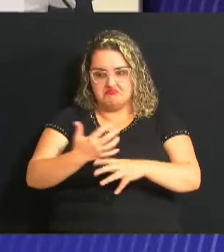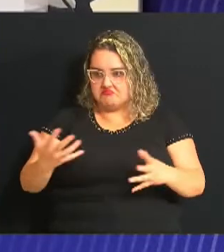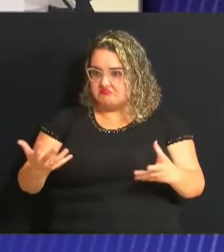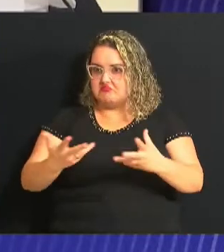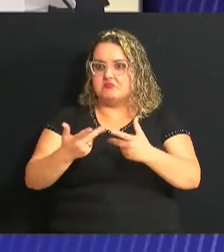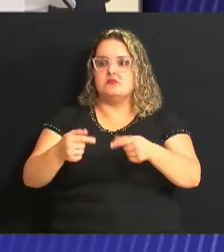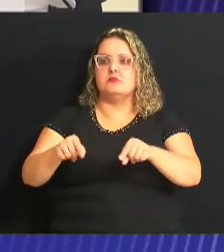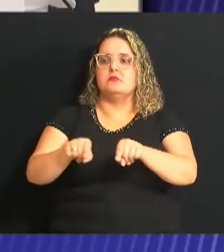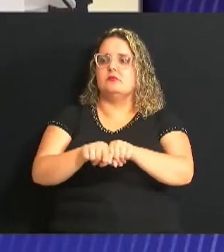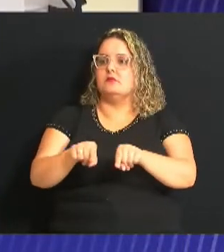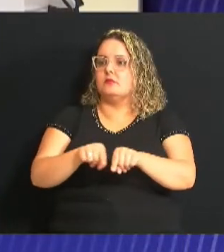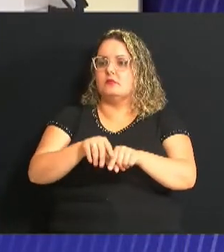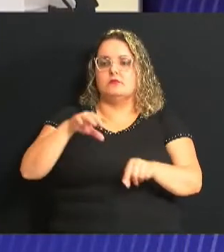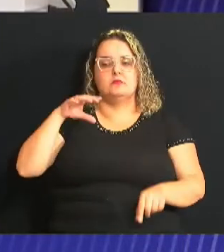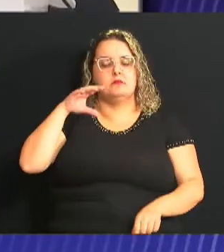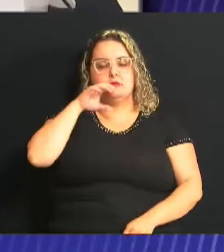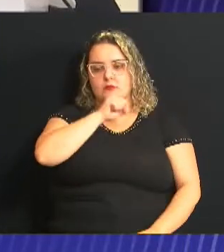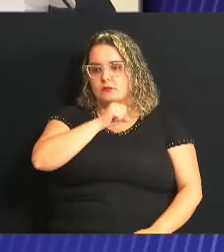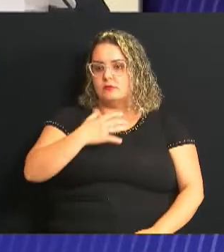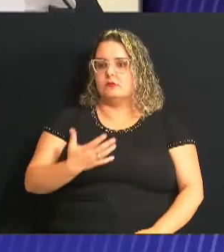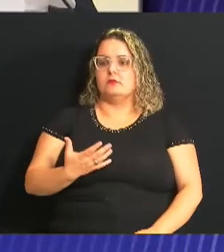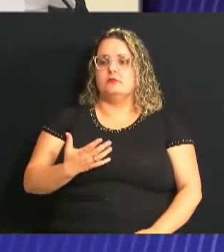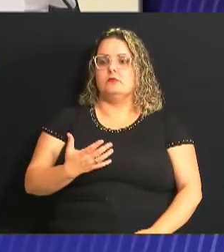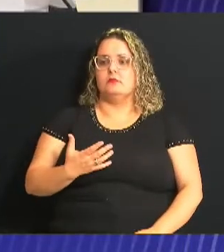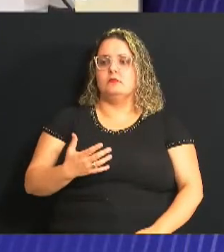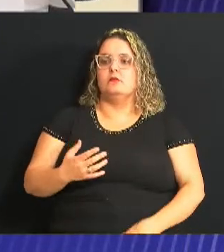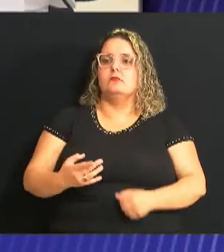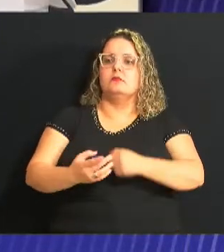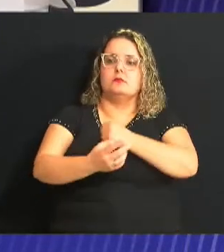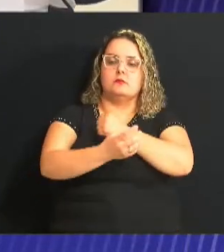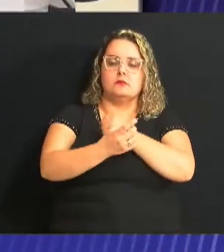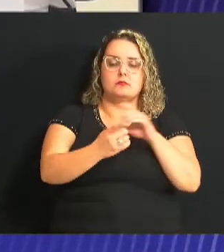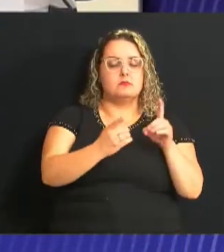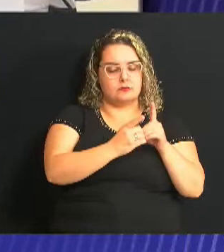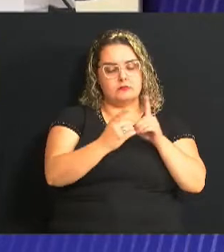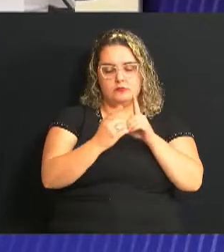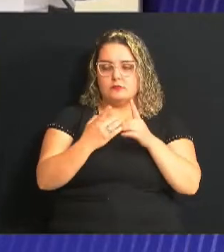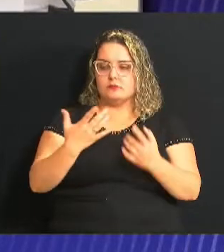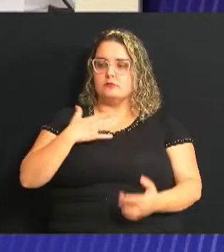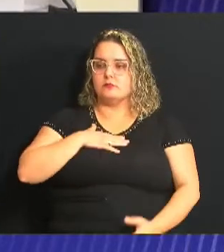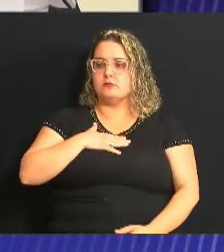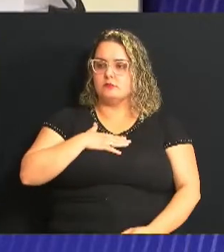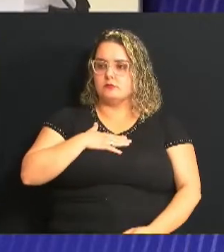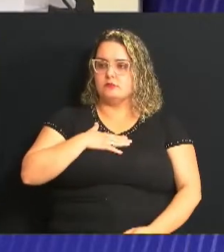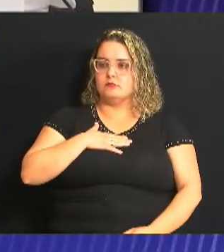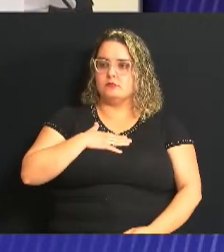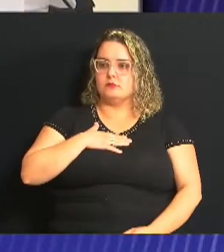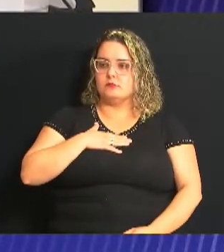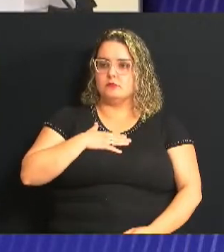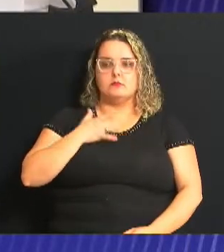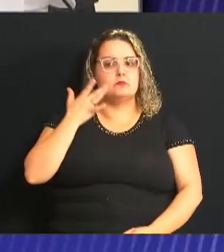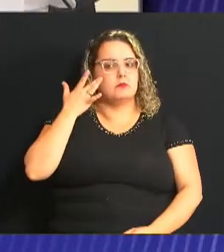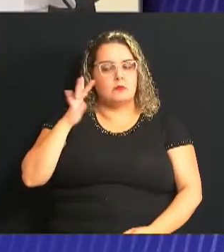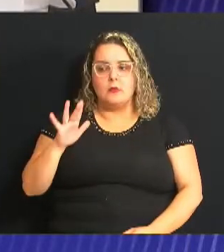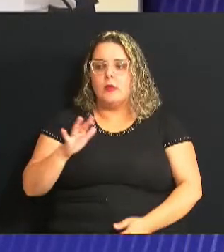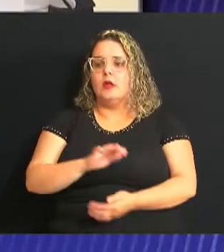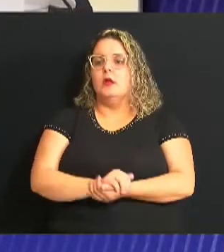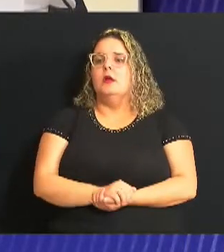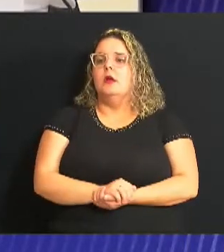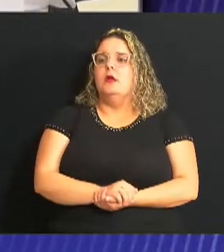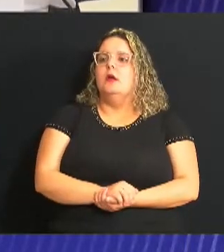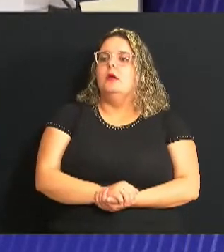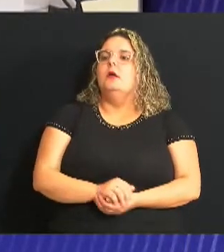também prontamente esteve nos atendendo, inclusive, para quem não sabe,